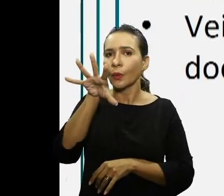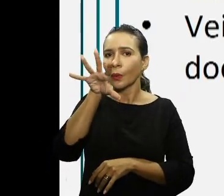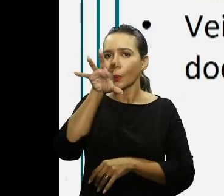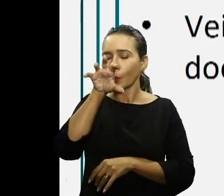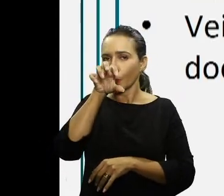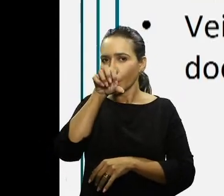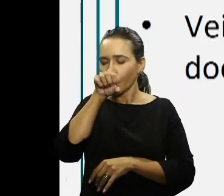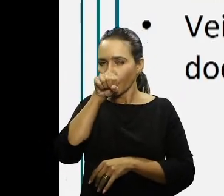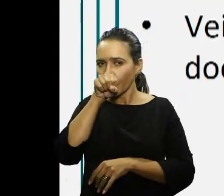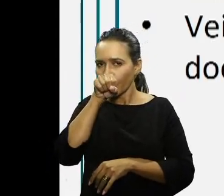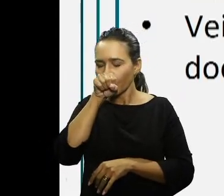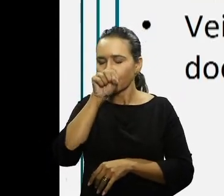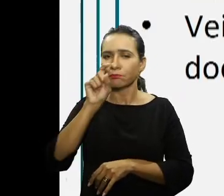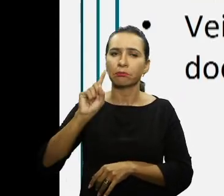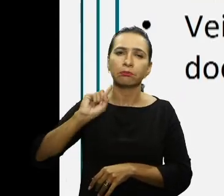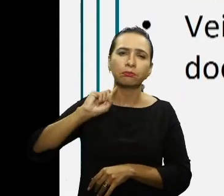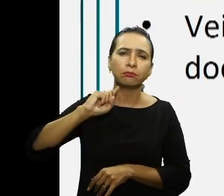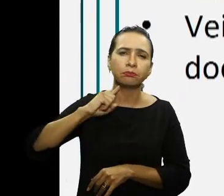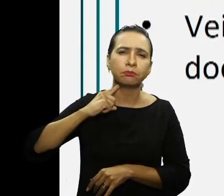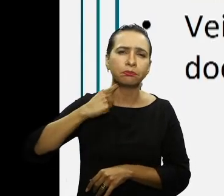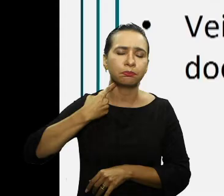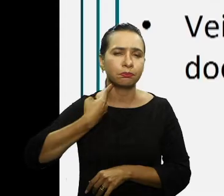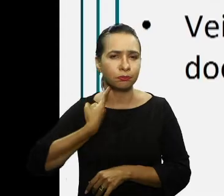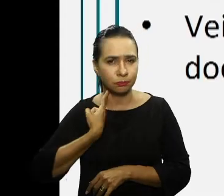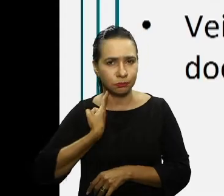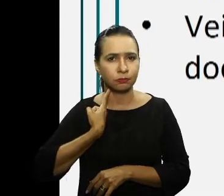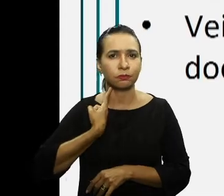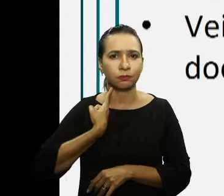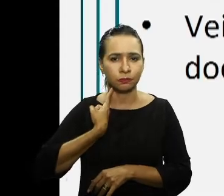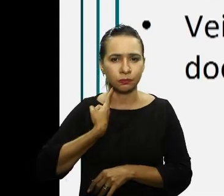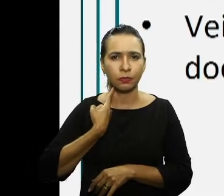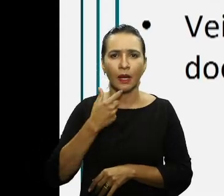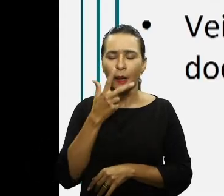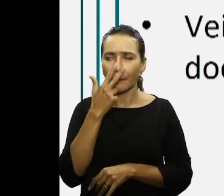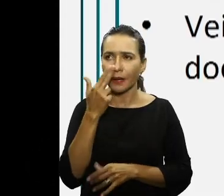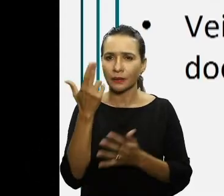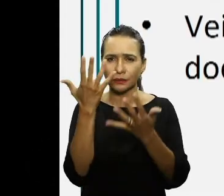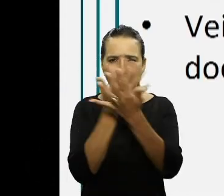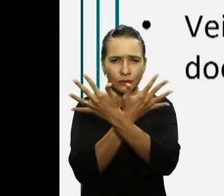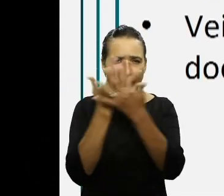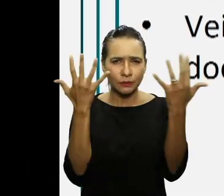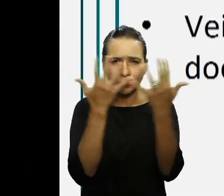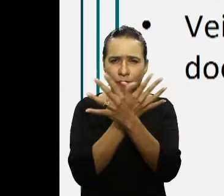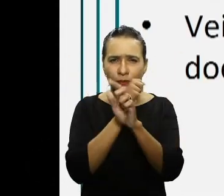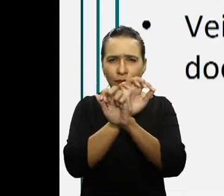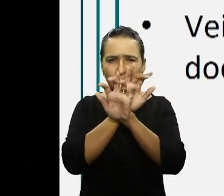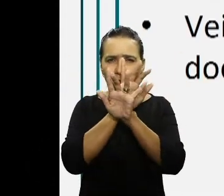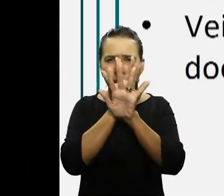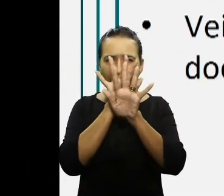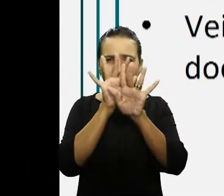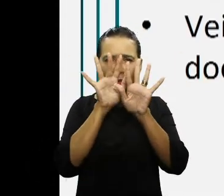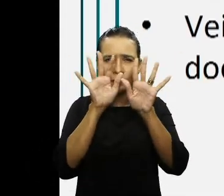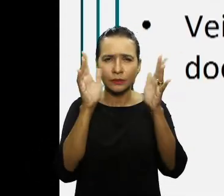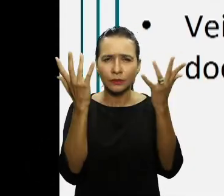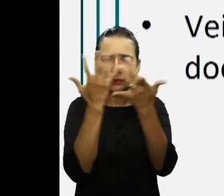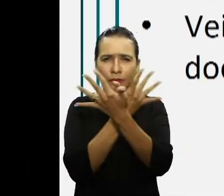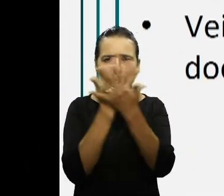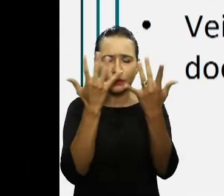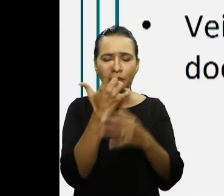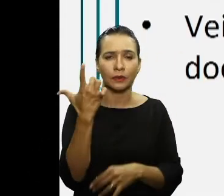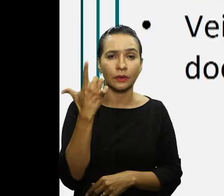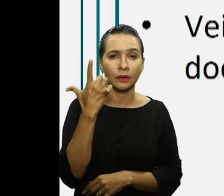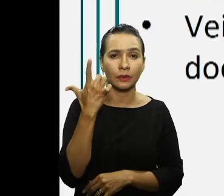dessas fábricas bem denso, bem como se tivesse embaçado mesmo. Então, essa emissão de partículas